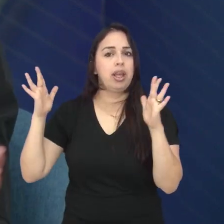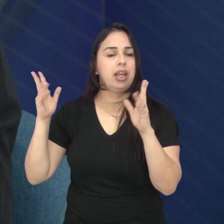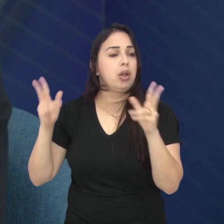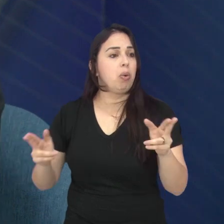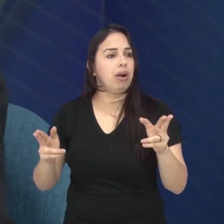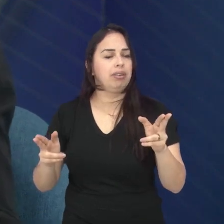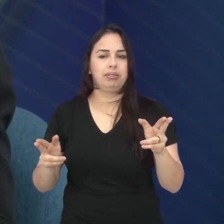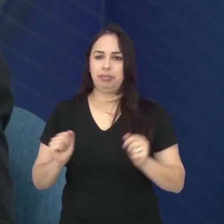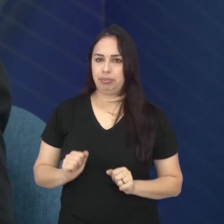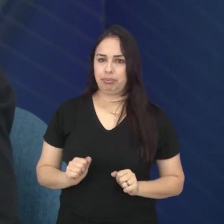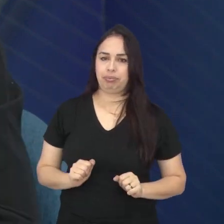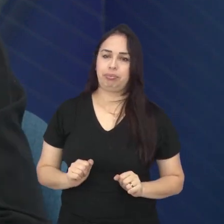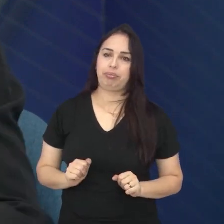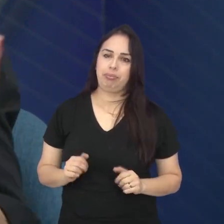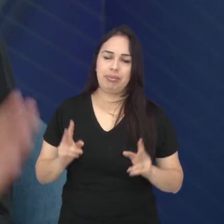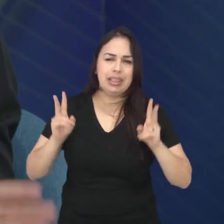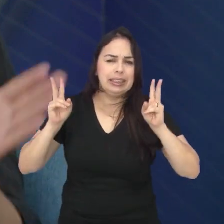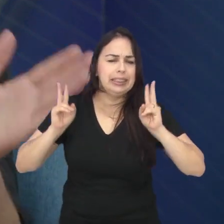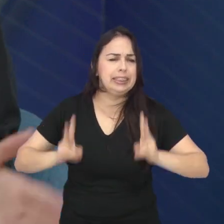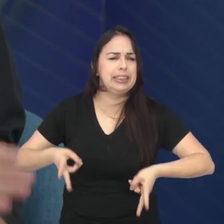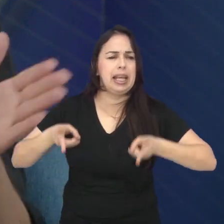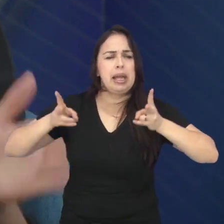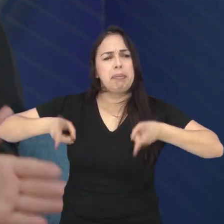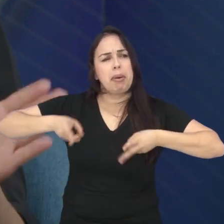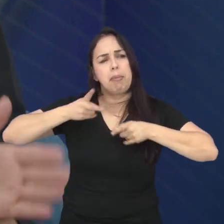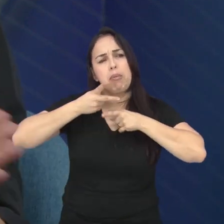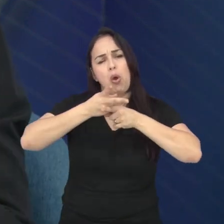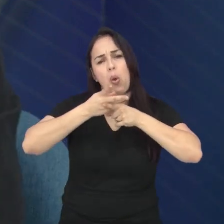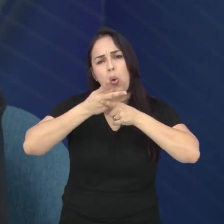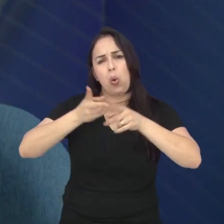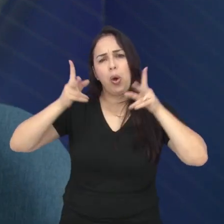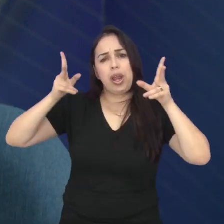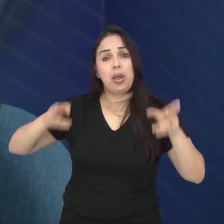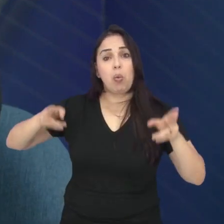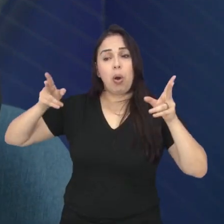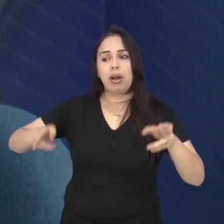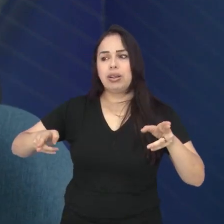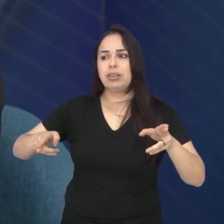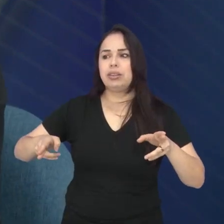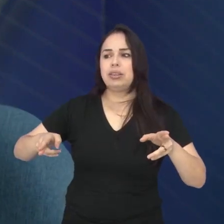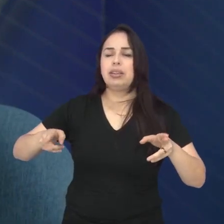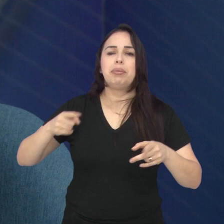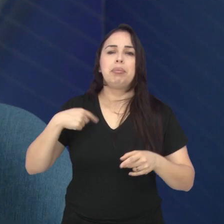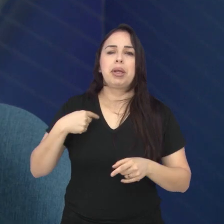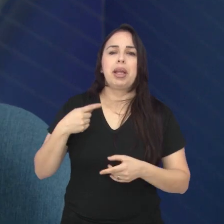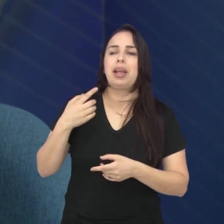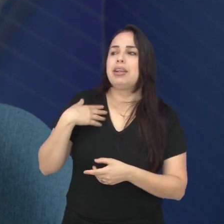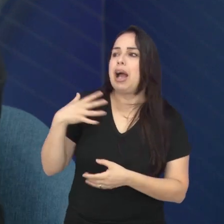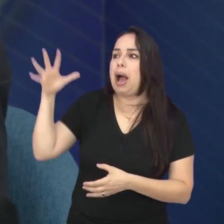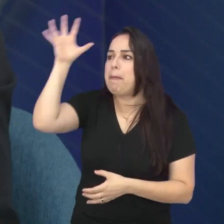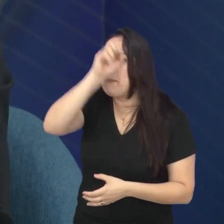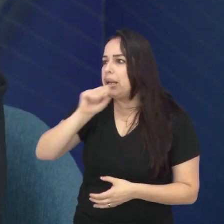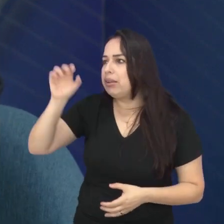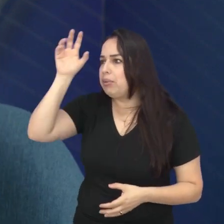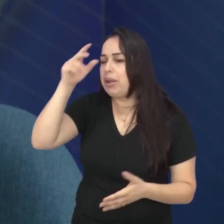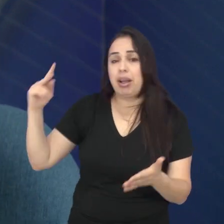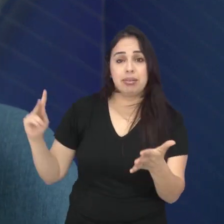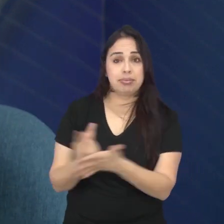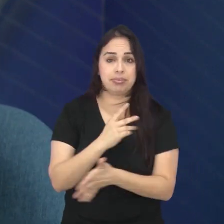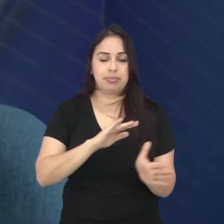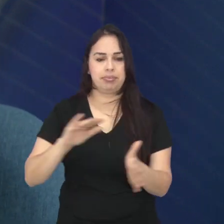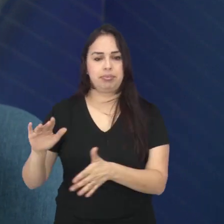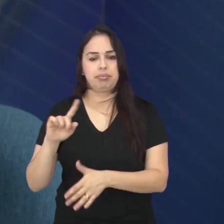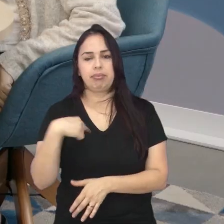de tentar se desvincular, Exato. mas acaba sempre caindo naquele ambiente que lhe é familiar. Eu não sei se seria o termo